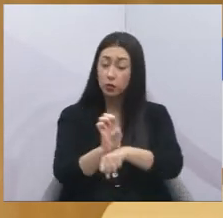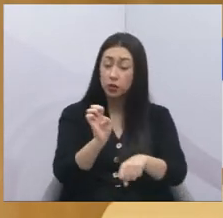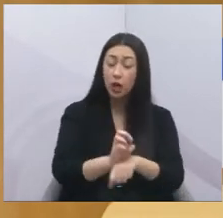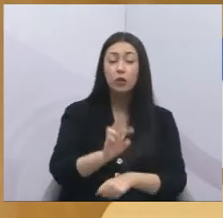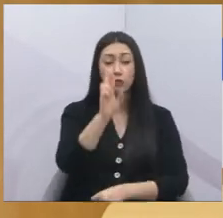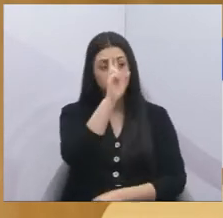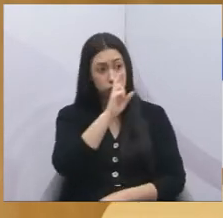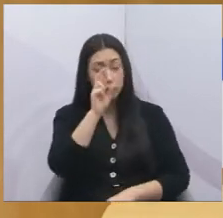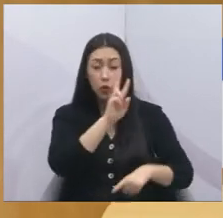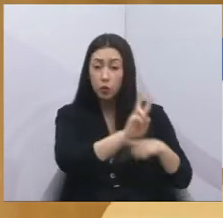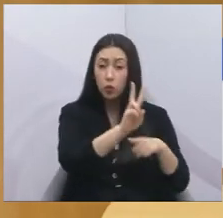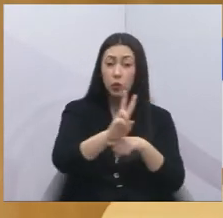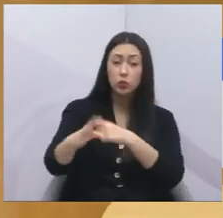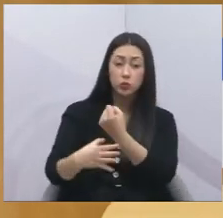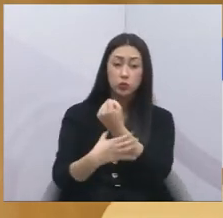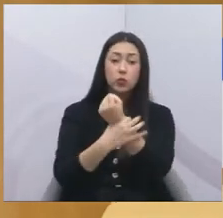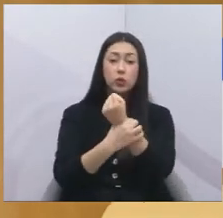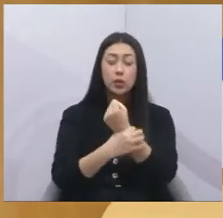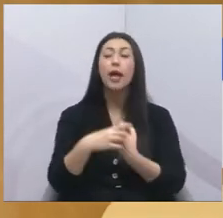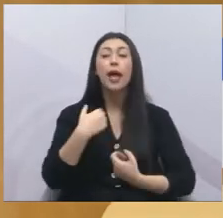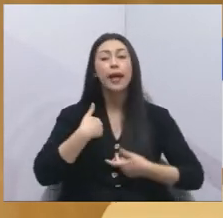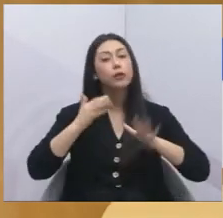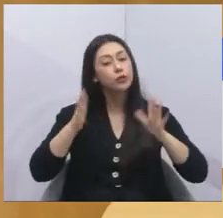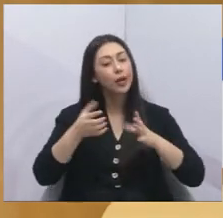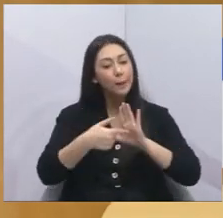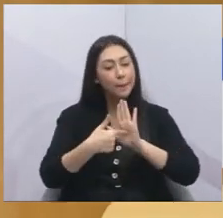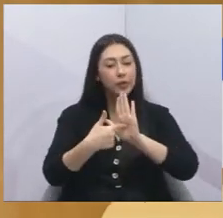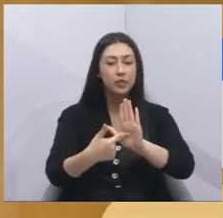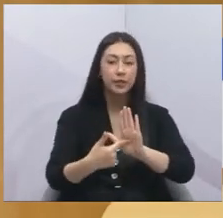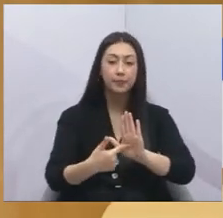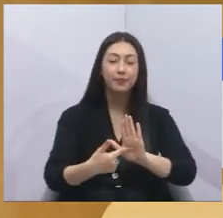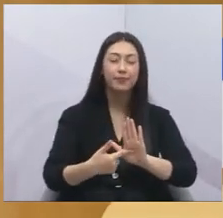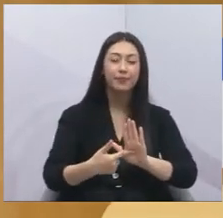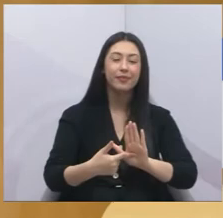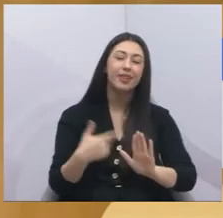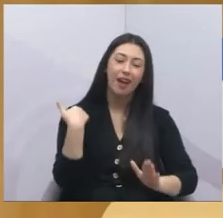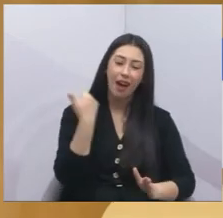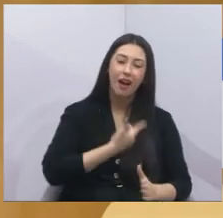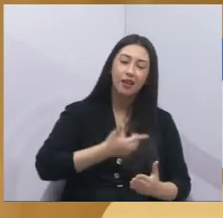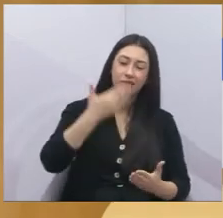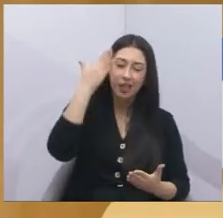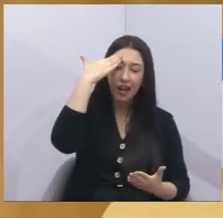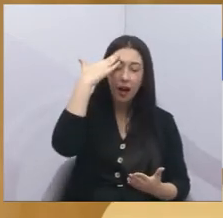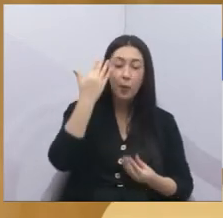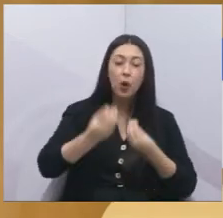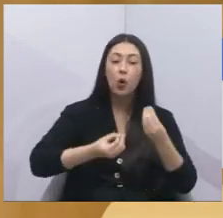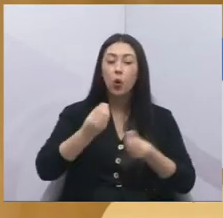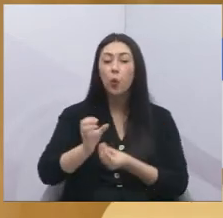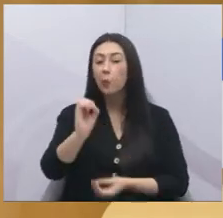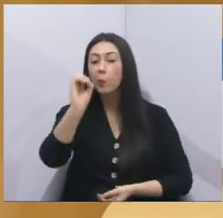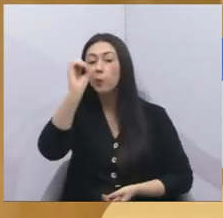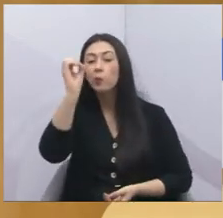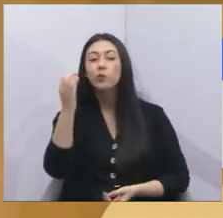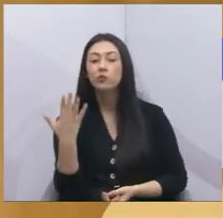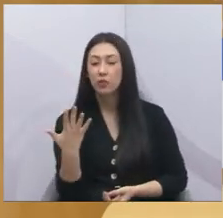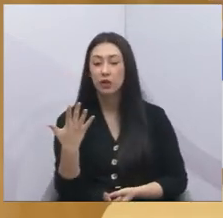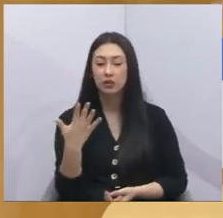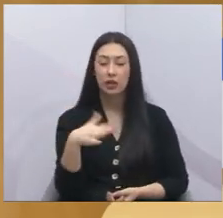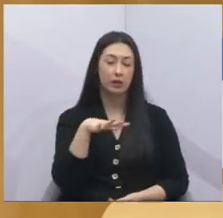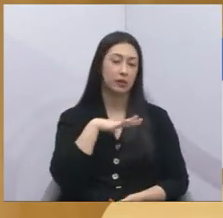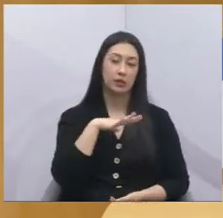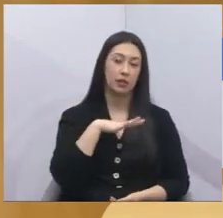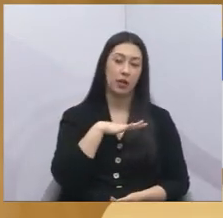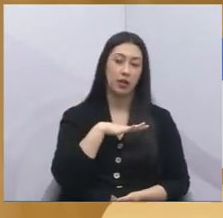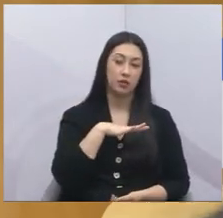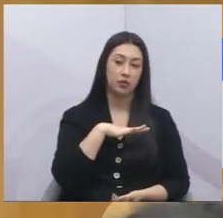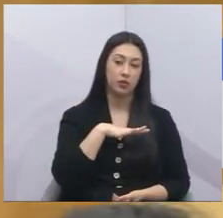da segurança pública. Eu deixei bem claro. Imagine só, e a gente sabe como funciona a nossa cidade, como funciona